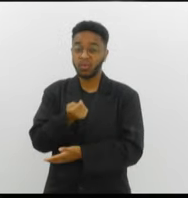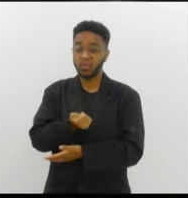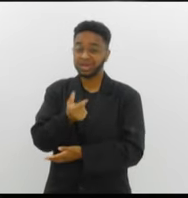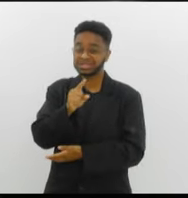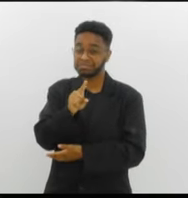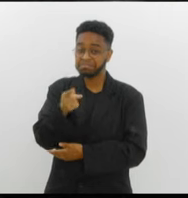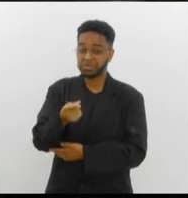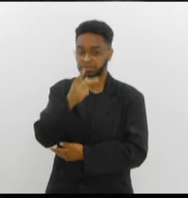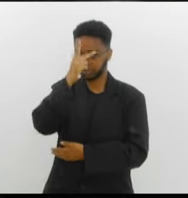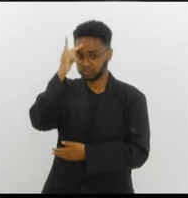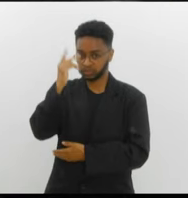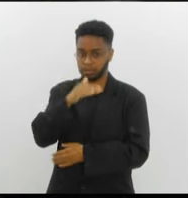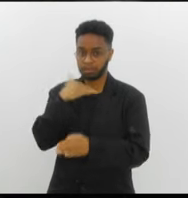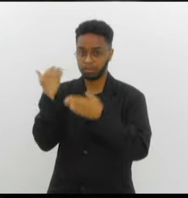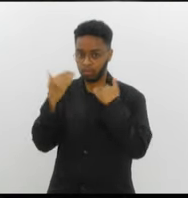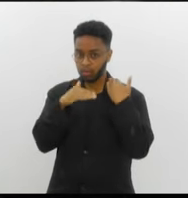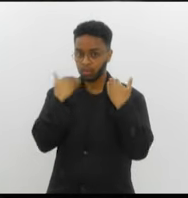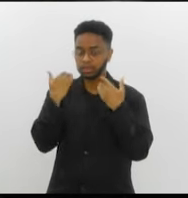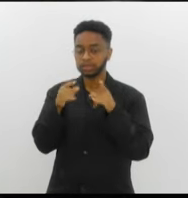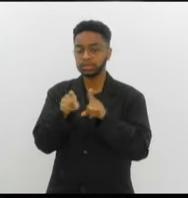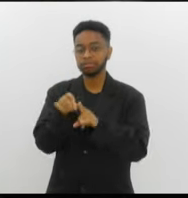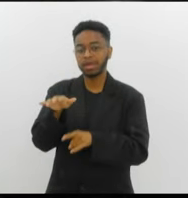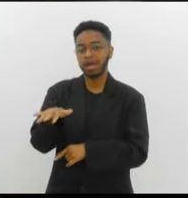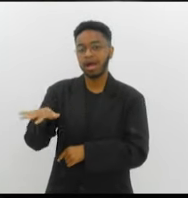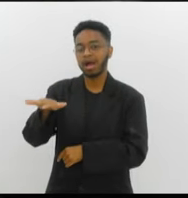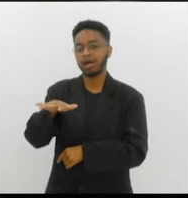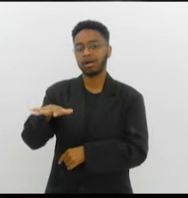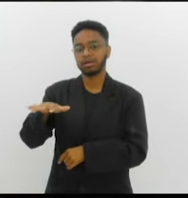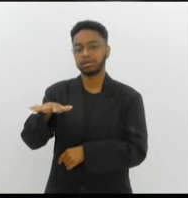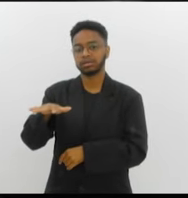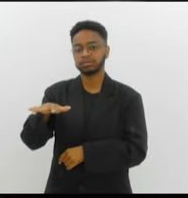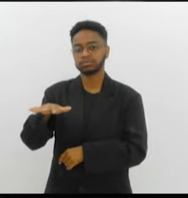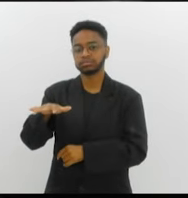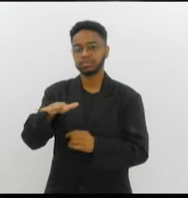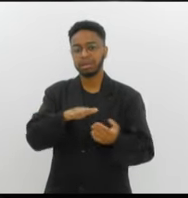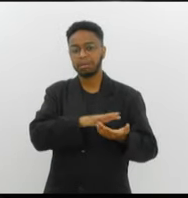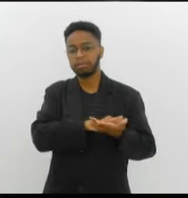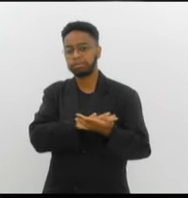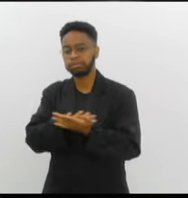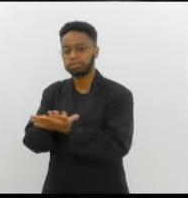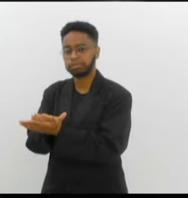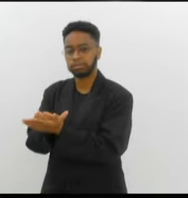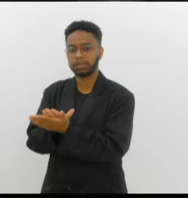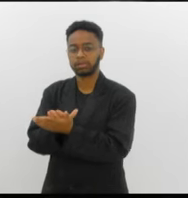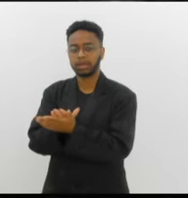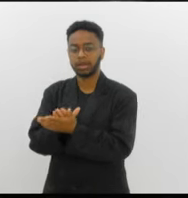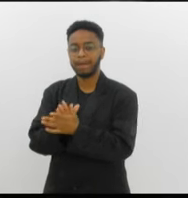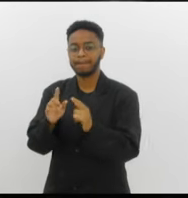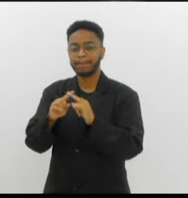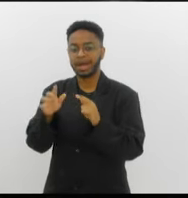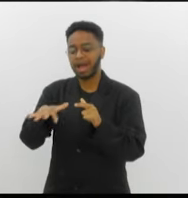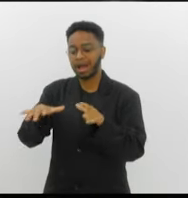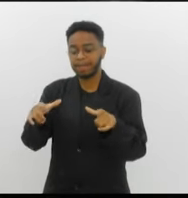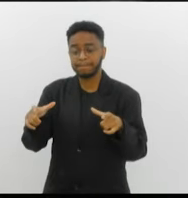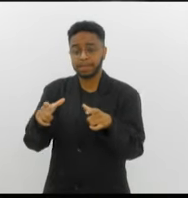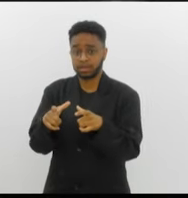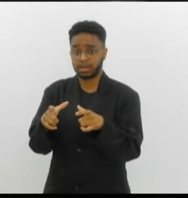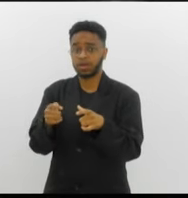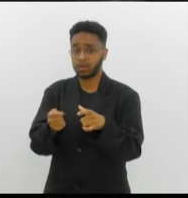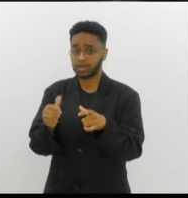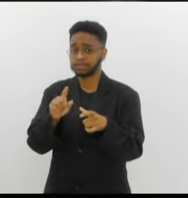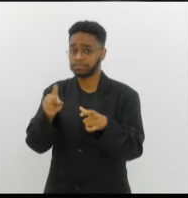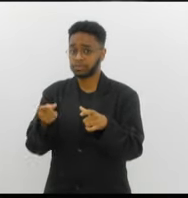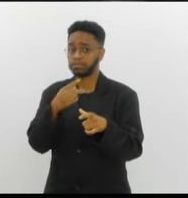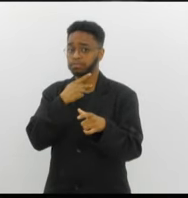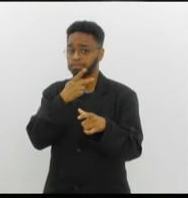mortos e uma área territorial relativamente pequena. Essas são as